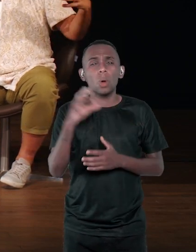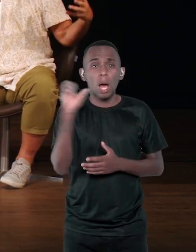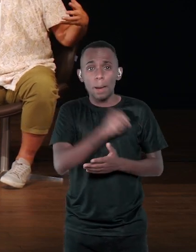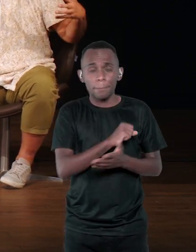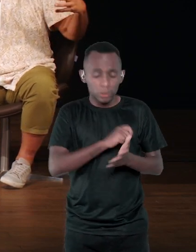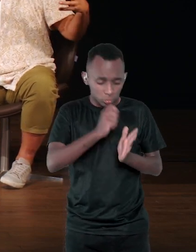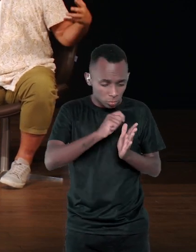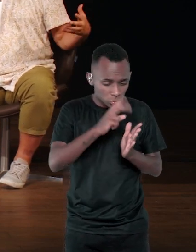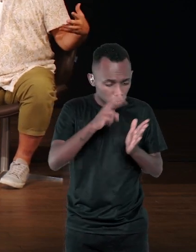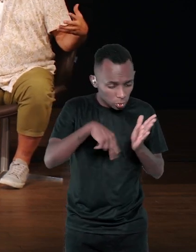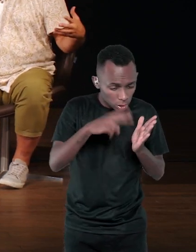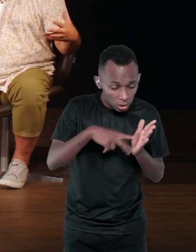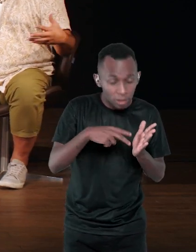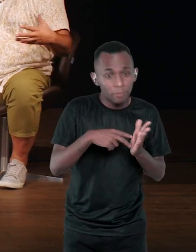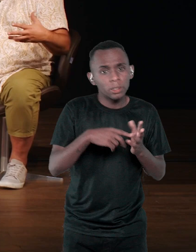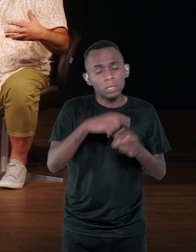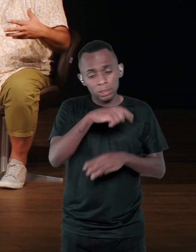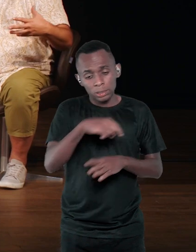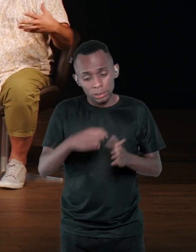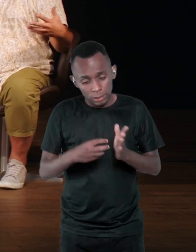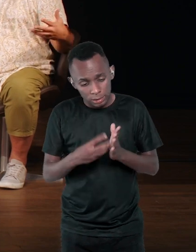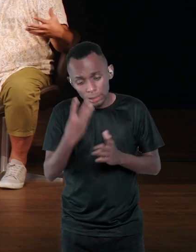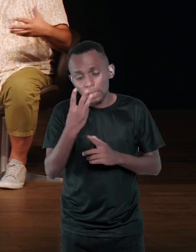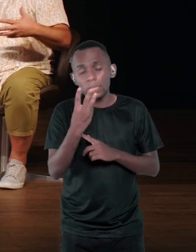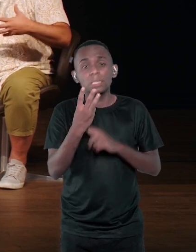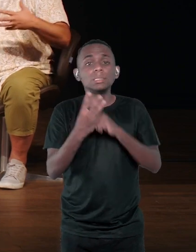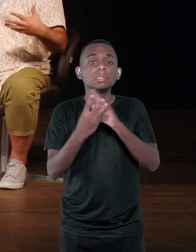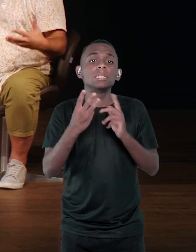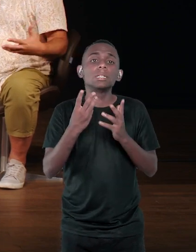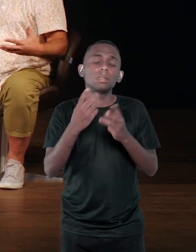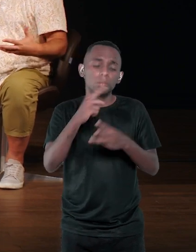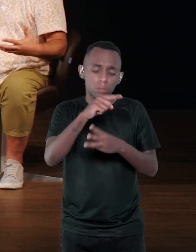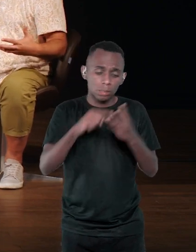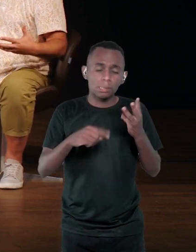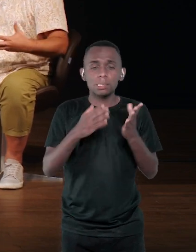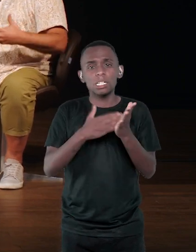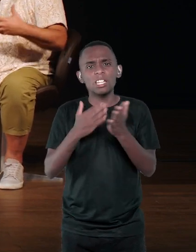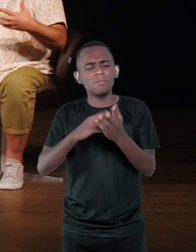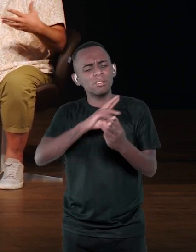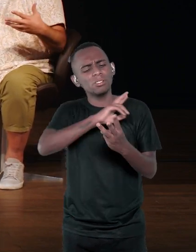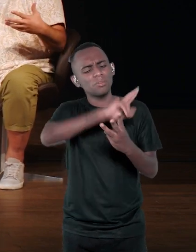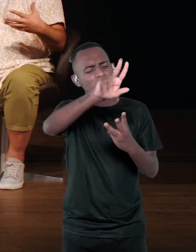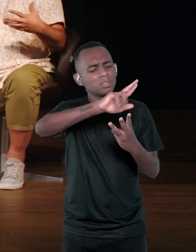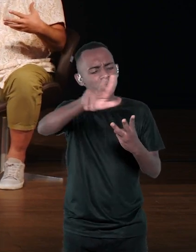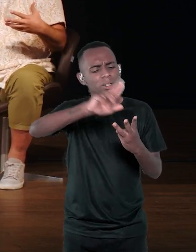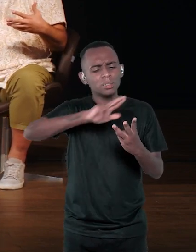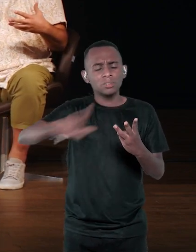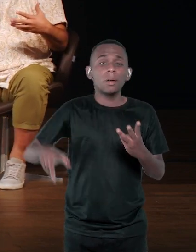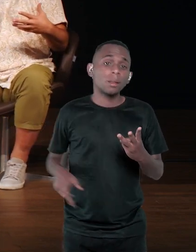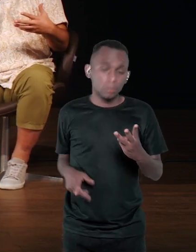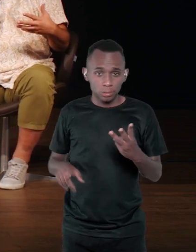aqui um conjunto de 3 livros que eu estou lendo agora e que são totalmente diferentes, mas totalmente